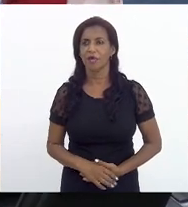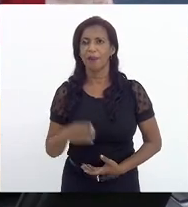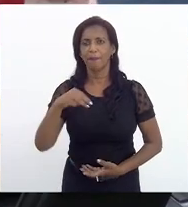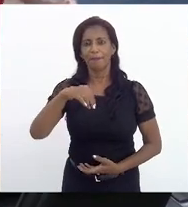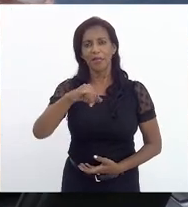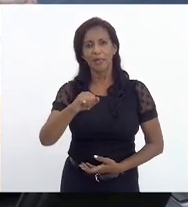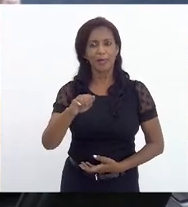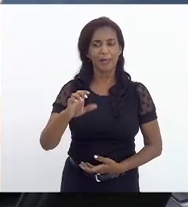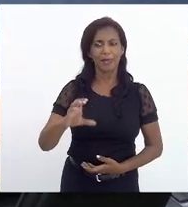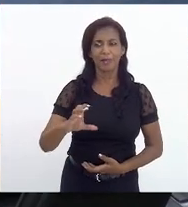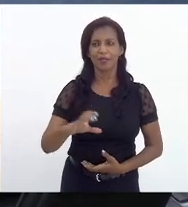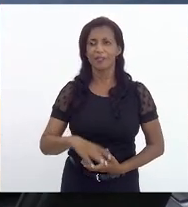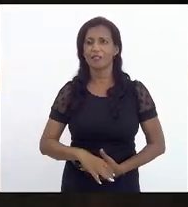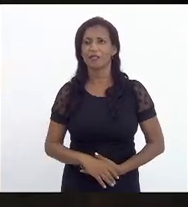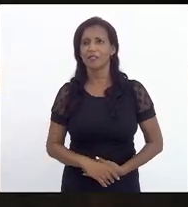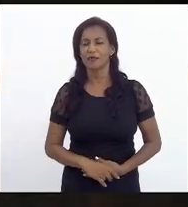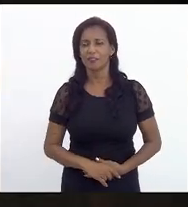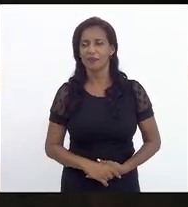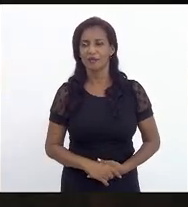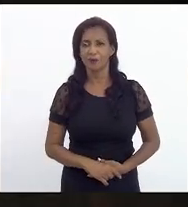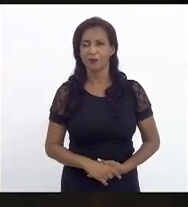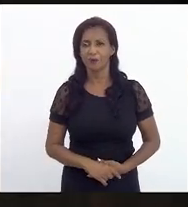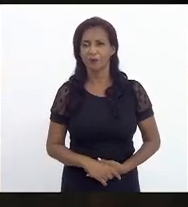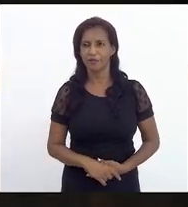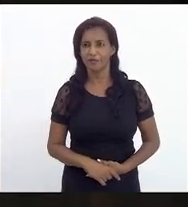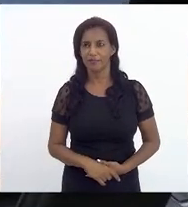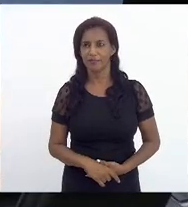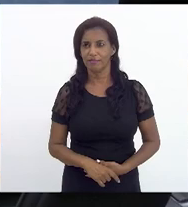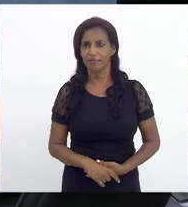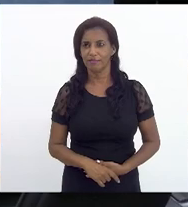democrático. Boa tarde, Mink.